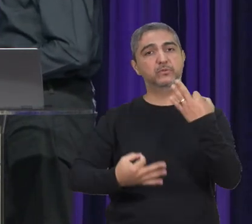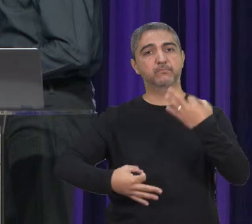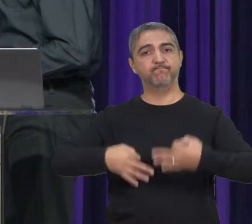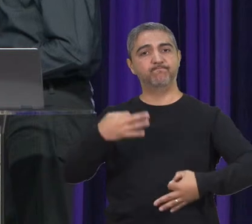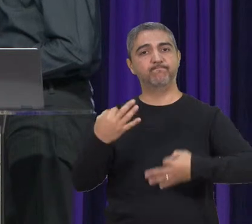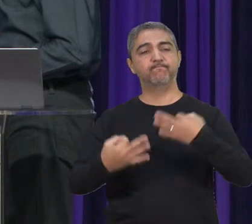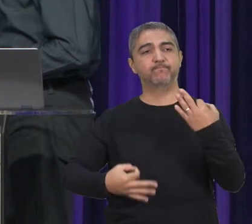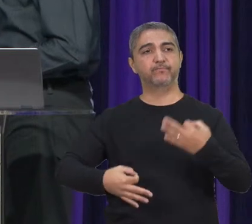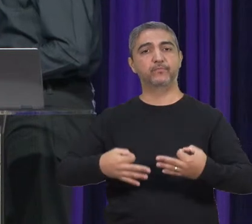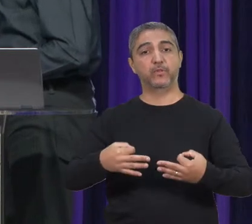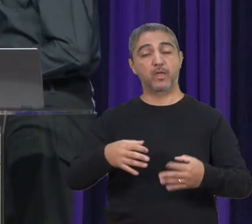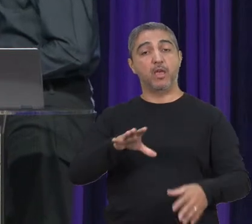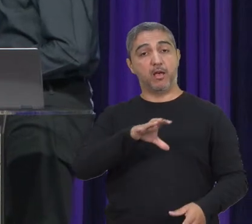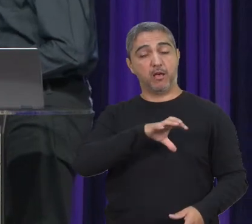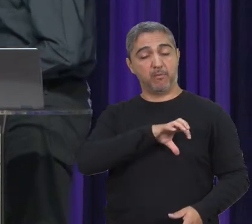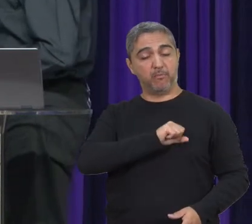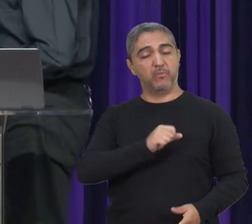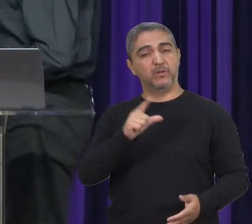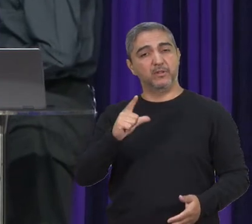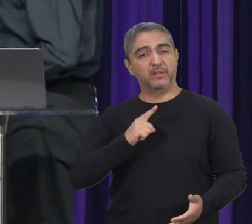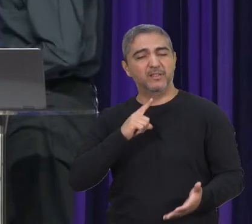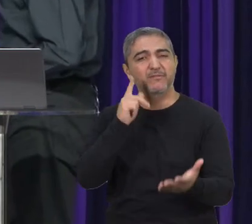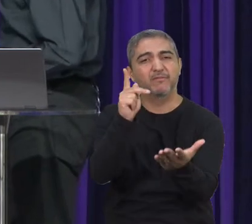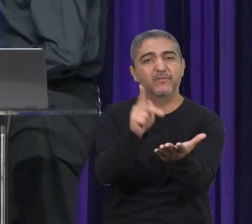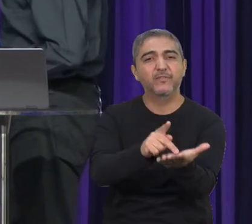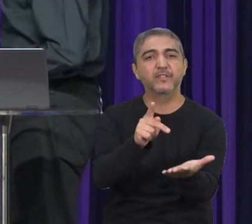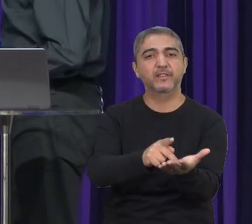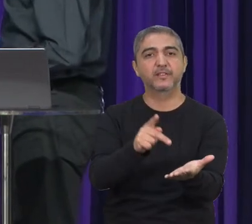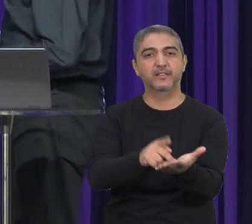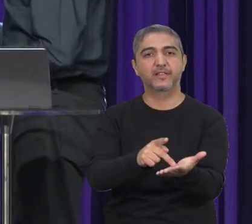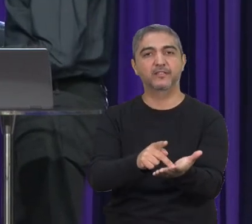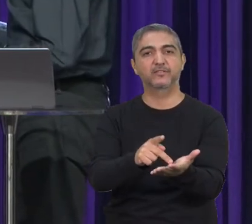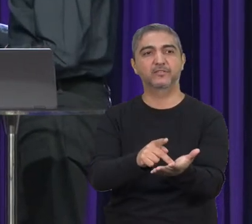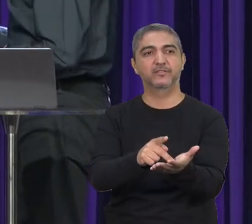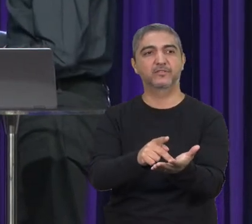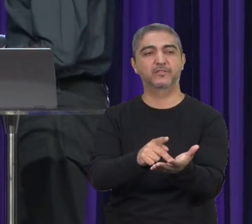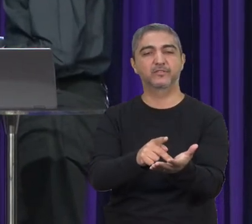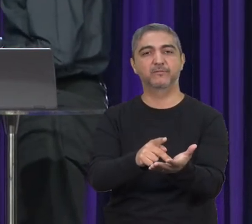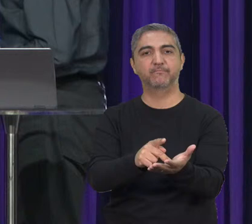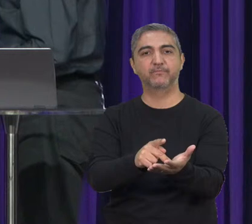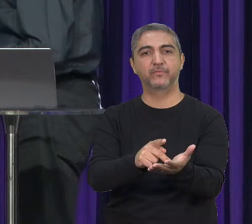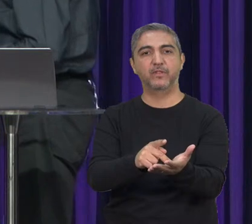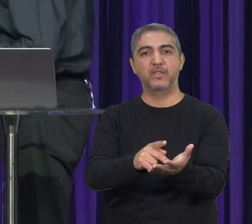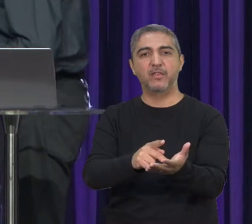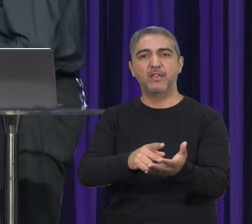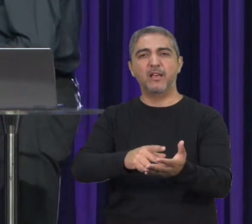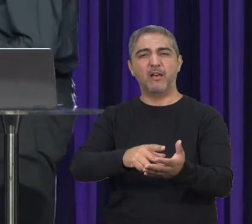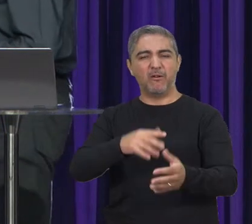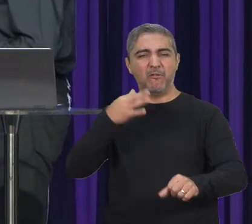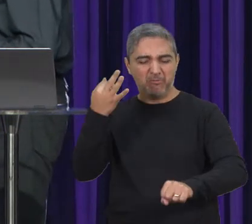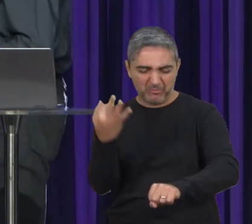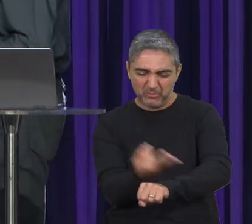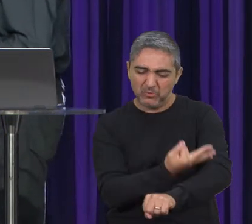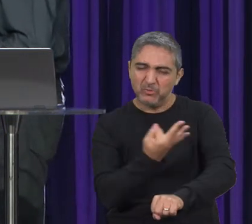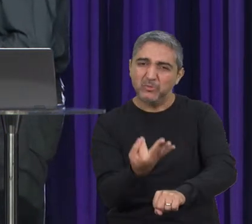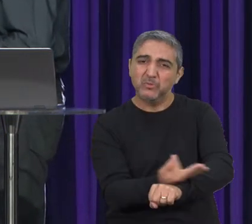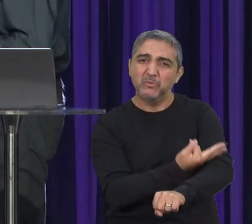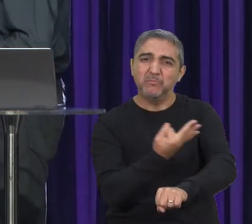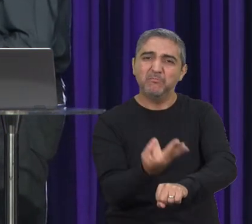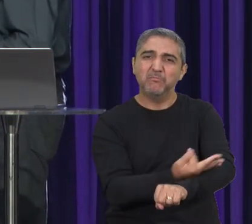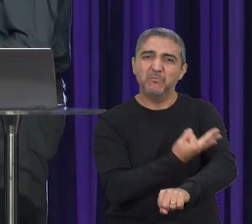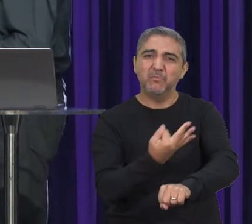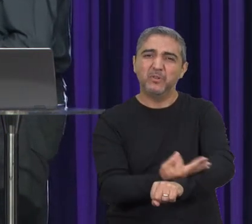A verdade, porque ele se alegra com a verdade. A resiliência, porque ele tudo